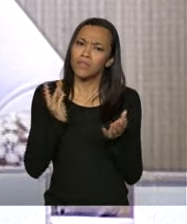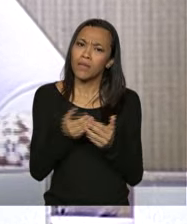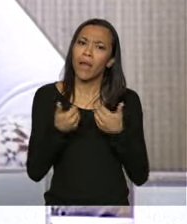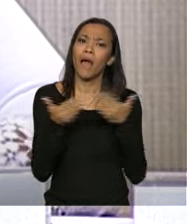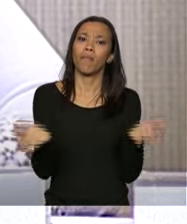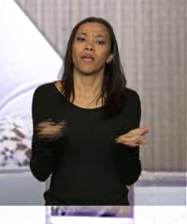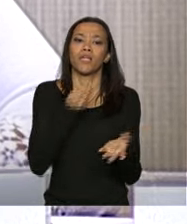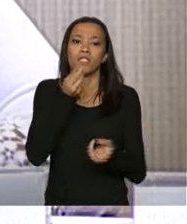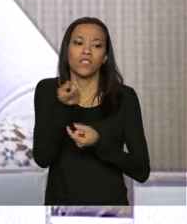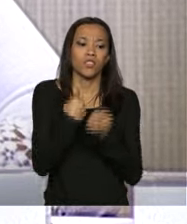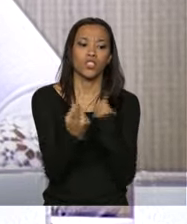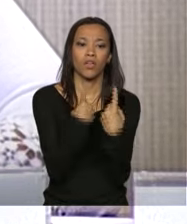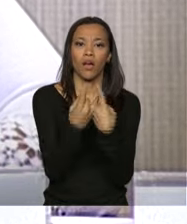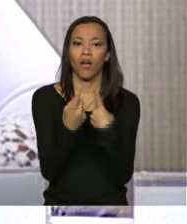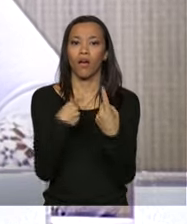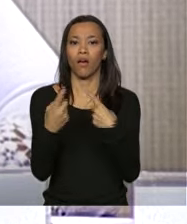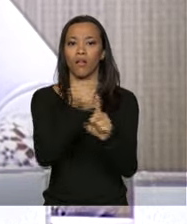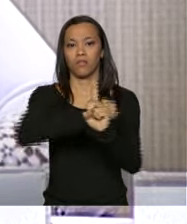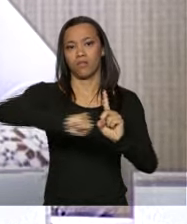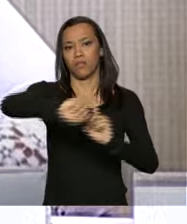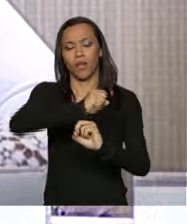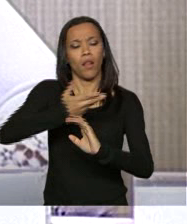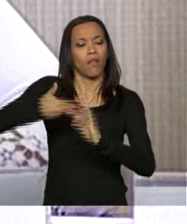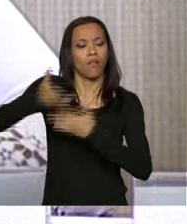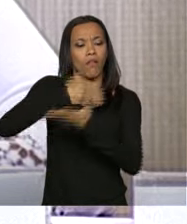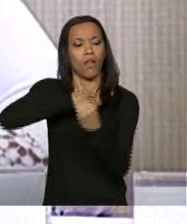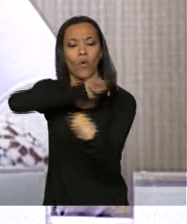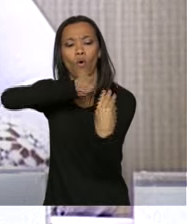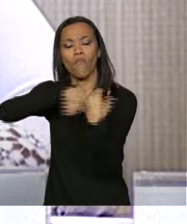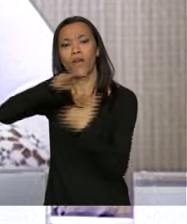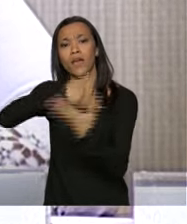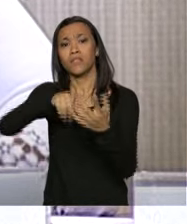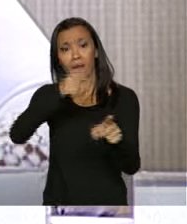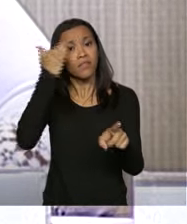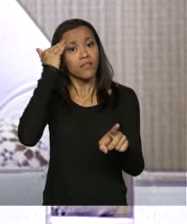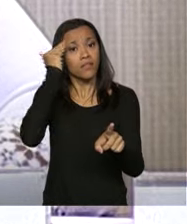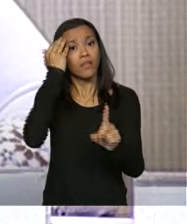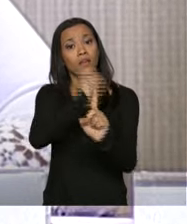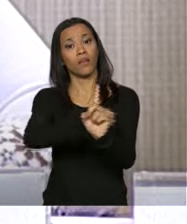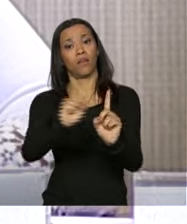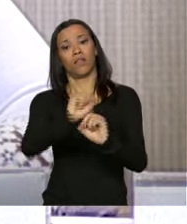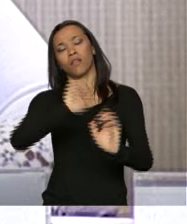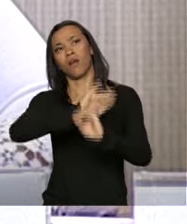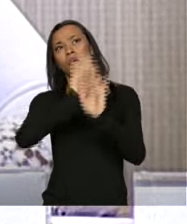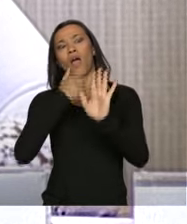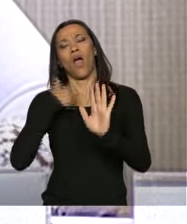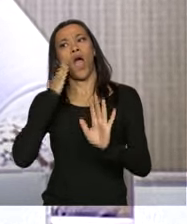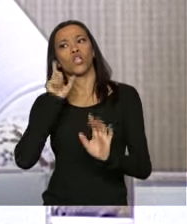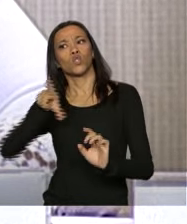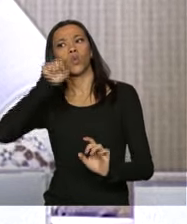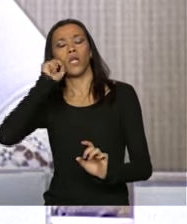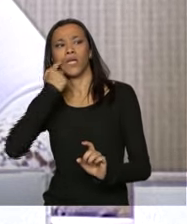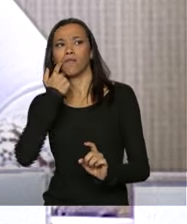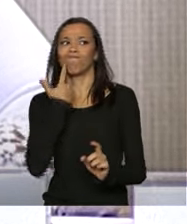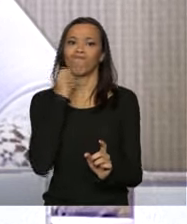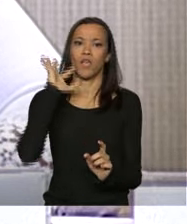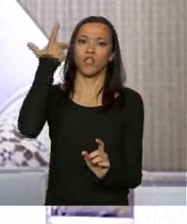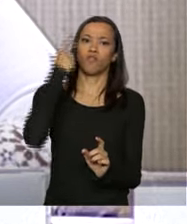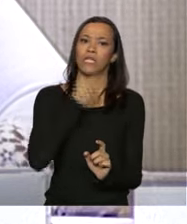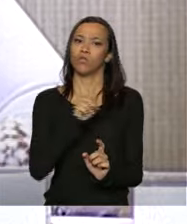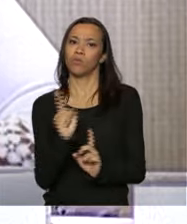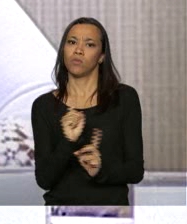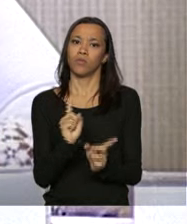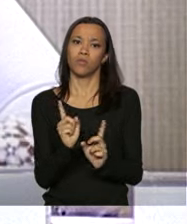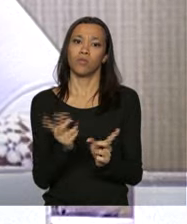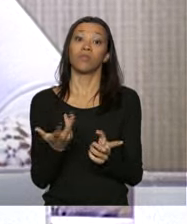sociedade, a informação pra sociedade, para que ela possa se esclarecer melhor e fazer as as suas opções e as suas deliberações em